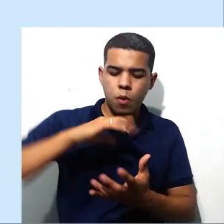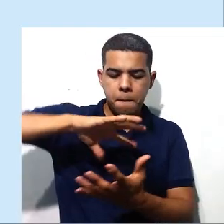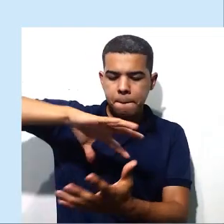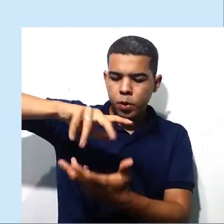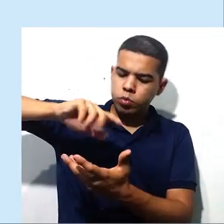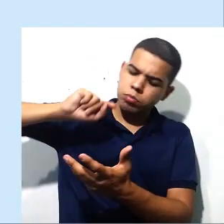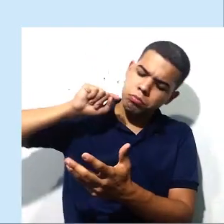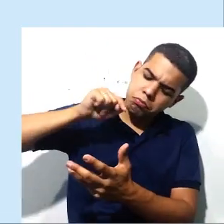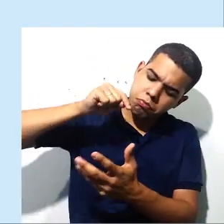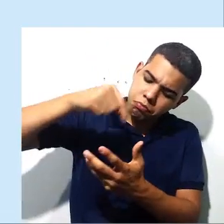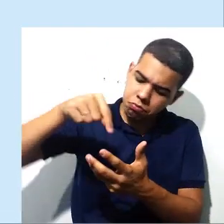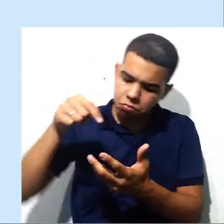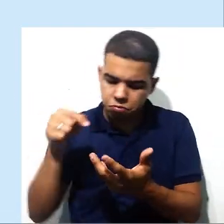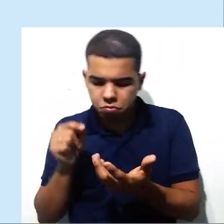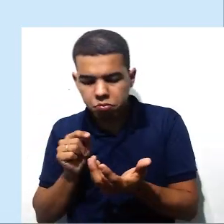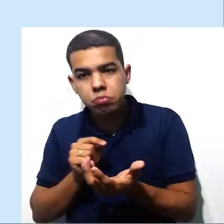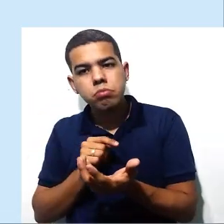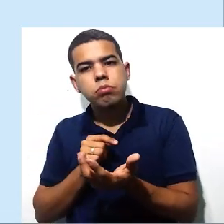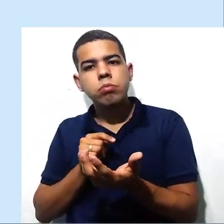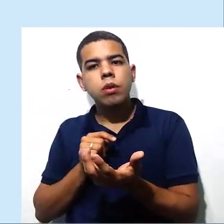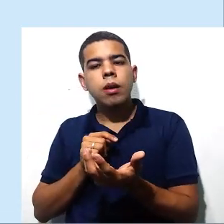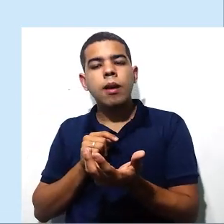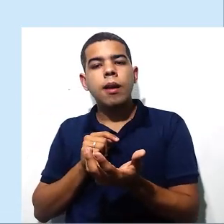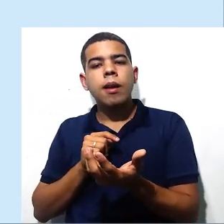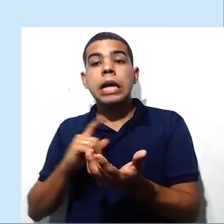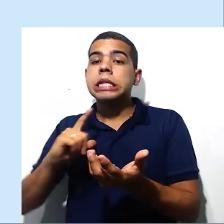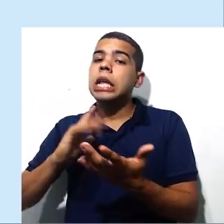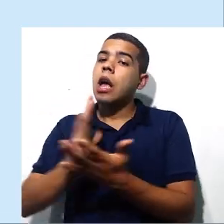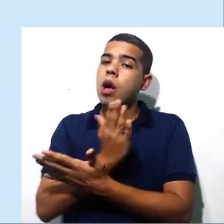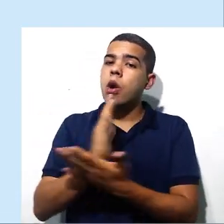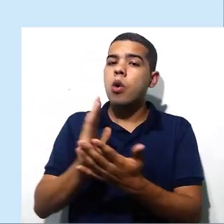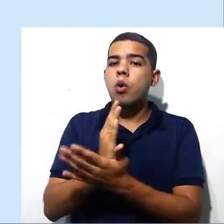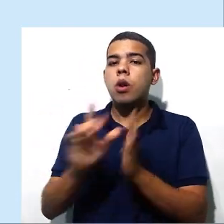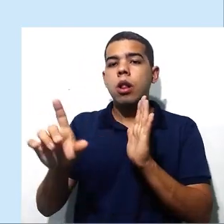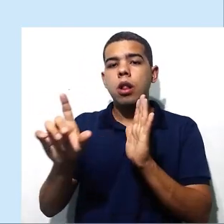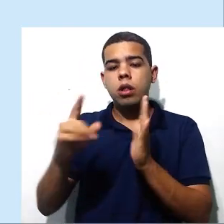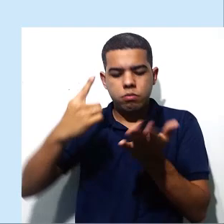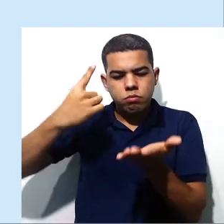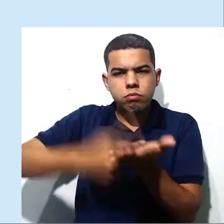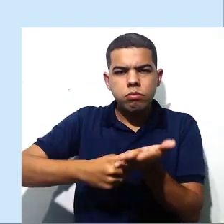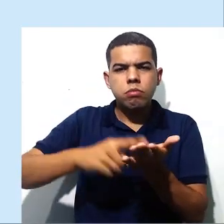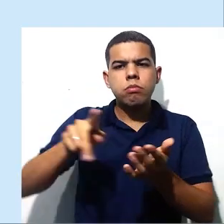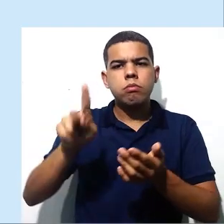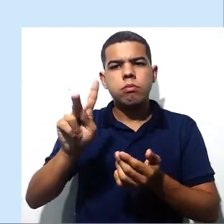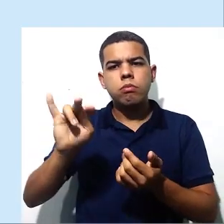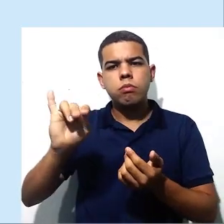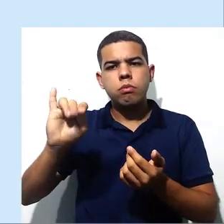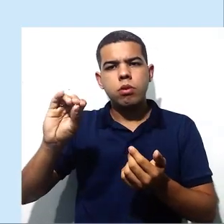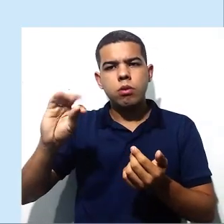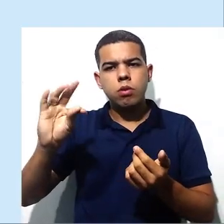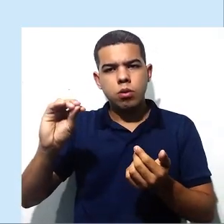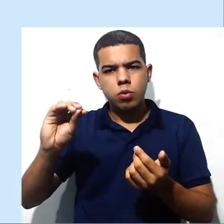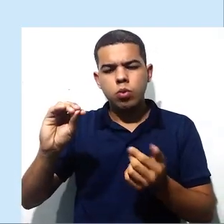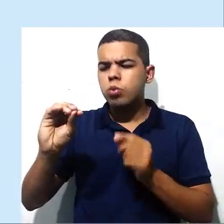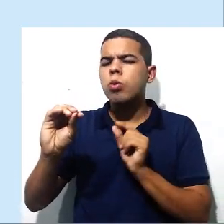os países, uns estão validando a questão do Tratado de Kyoto, que é a diminuição desses